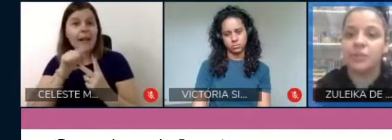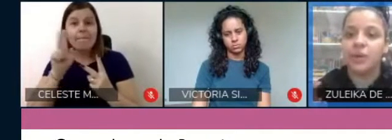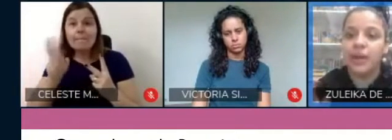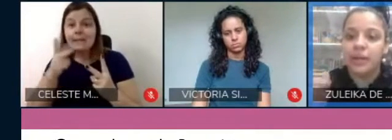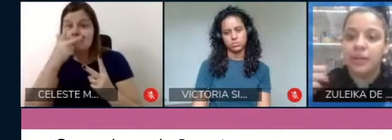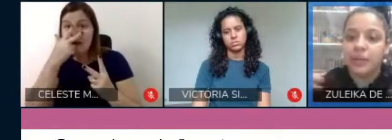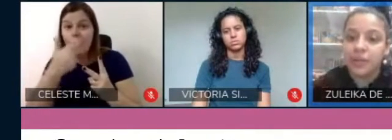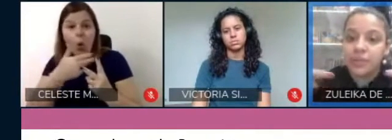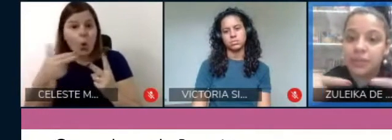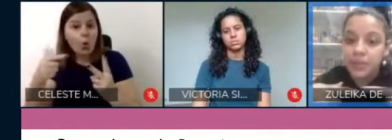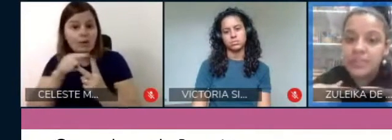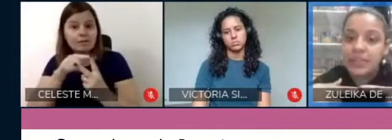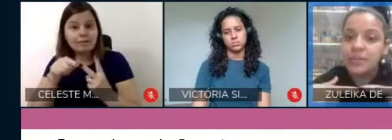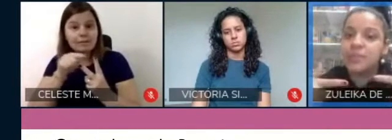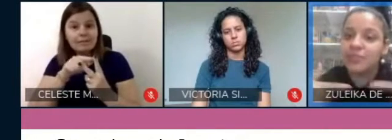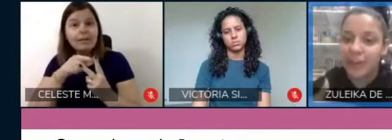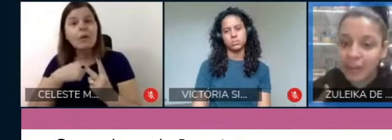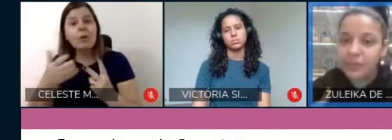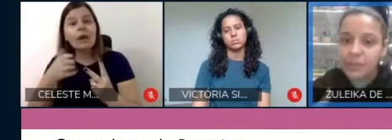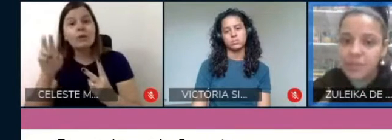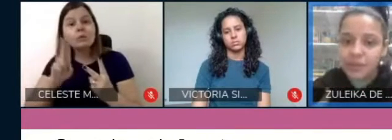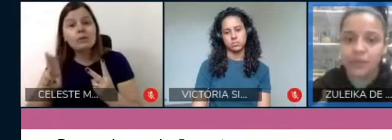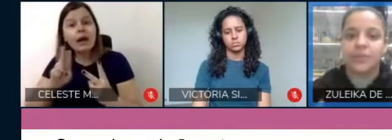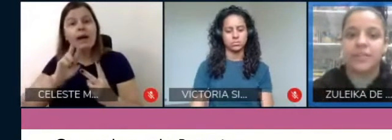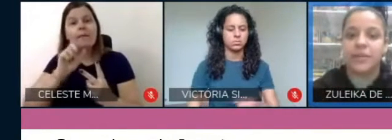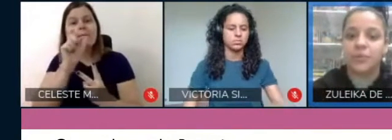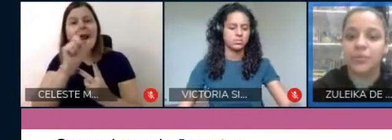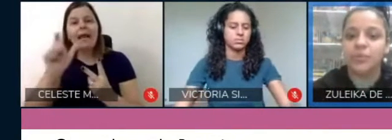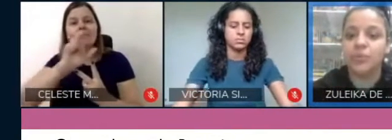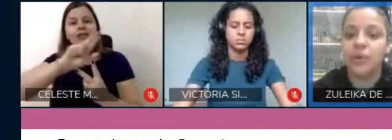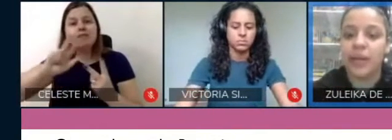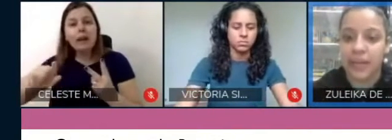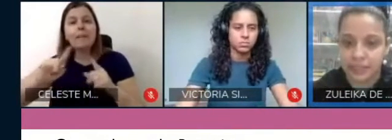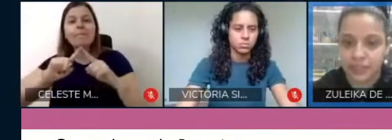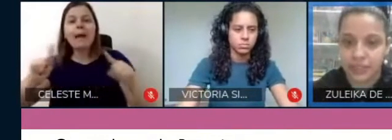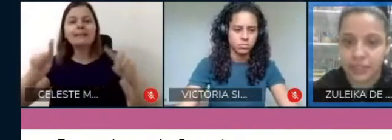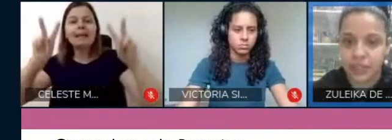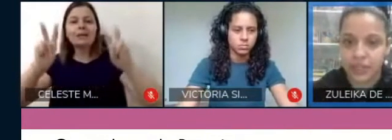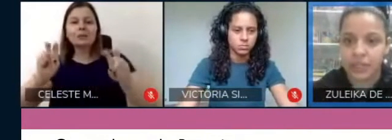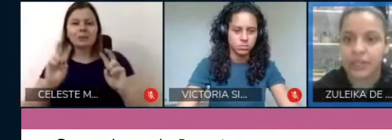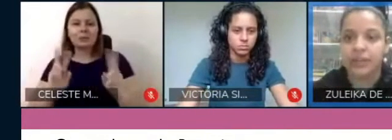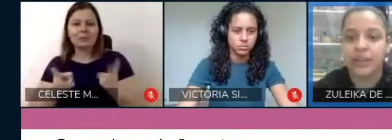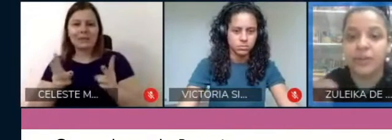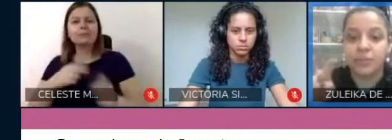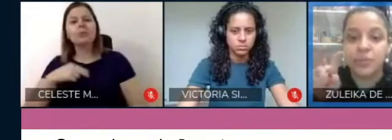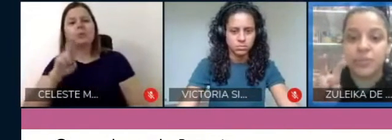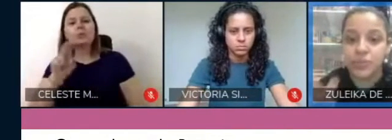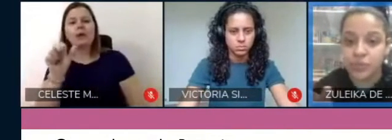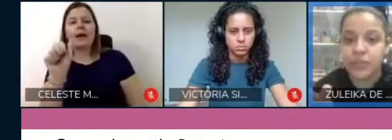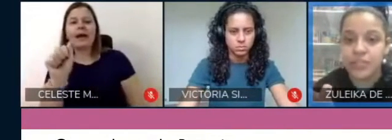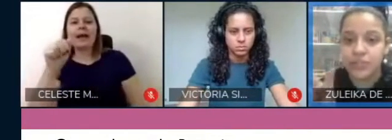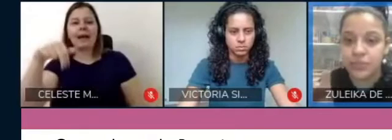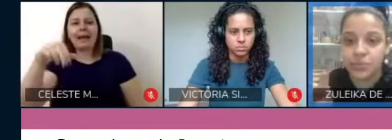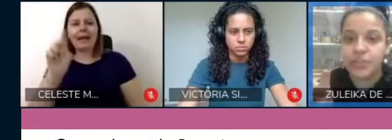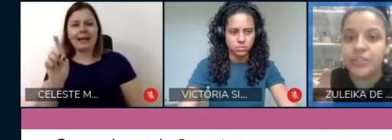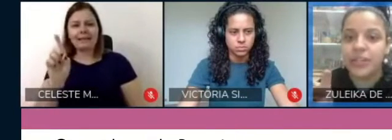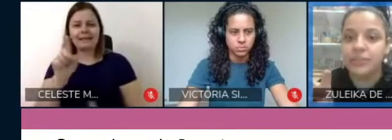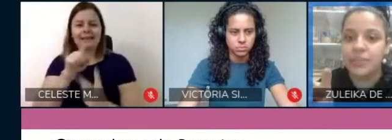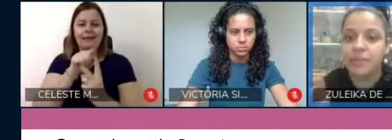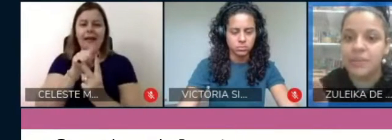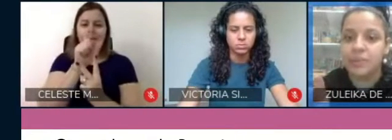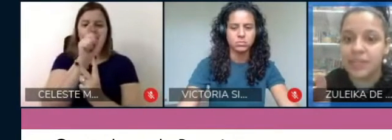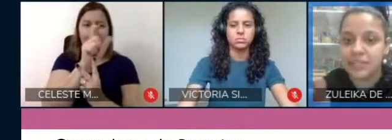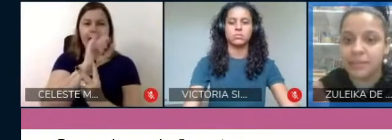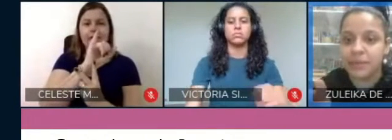e eu quero usar dois termos que falam da mesma coisa. Eu uso o AND, né? Eu quero que busque os